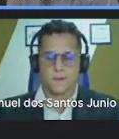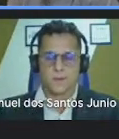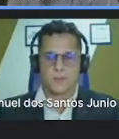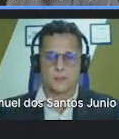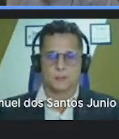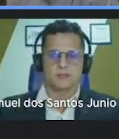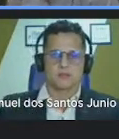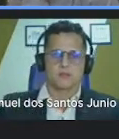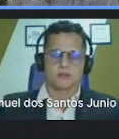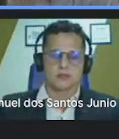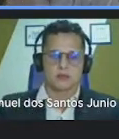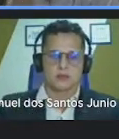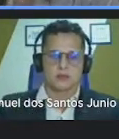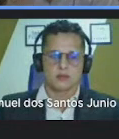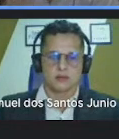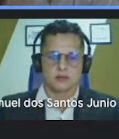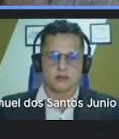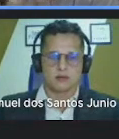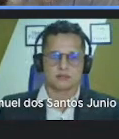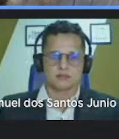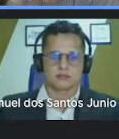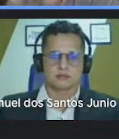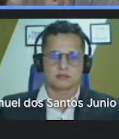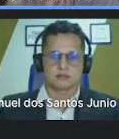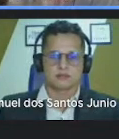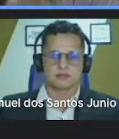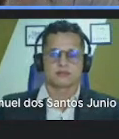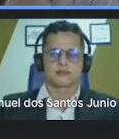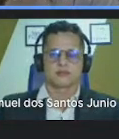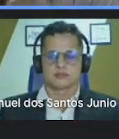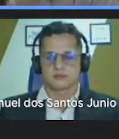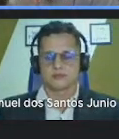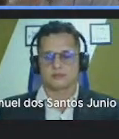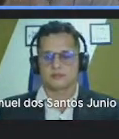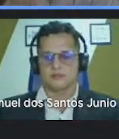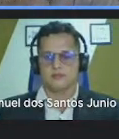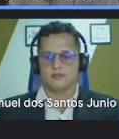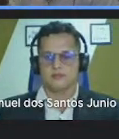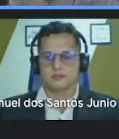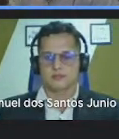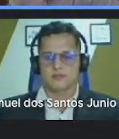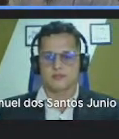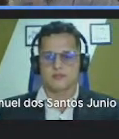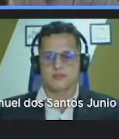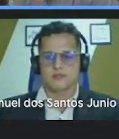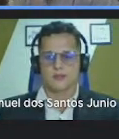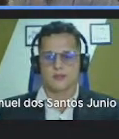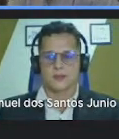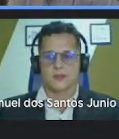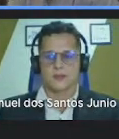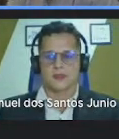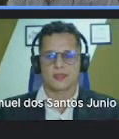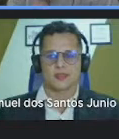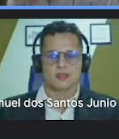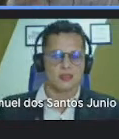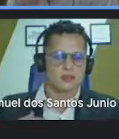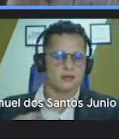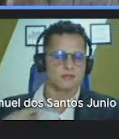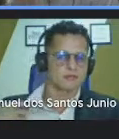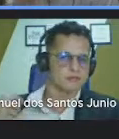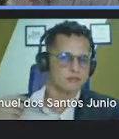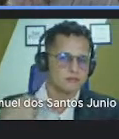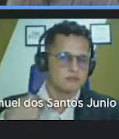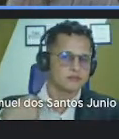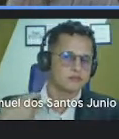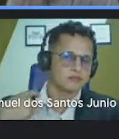autorizem a sua observação. Então, você tem que analisar. Seu trabalho envolve ser humano em alguma das etapas? Então,